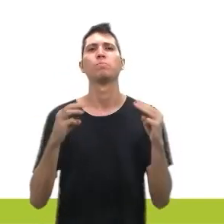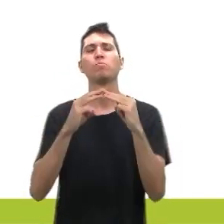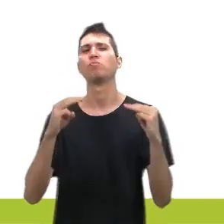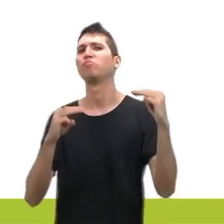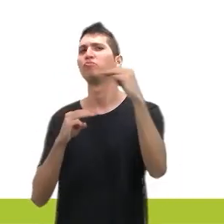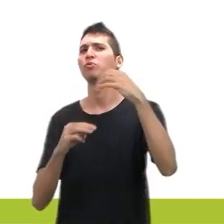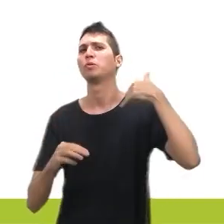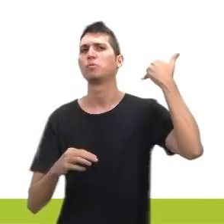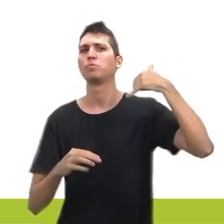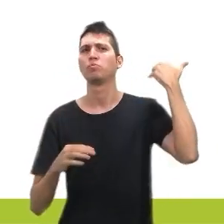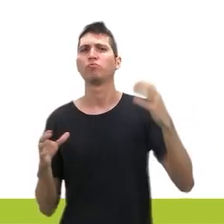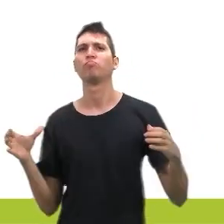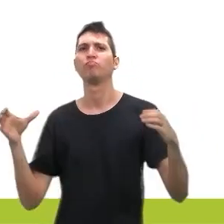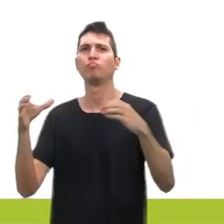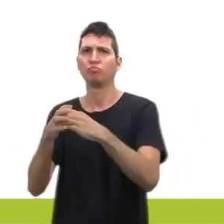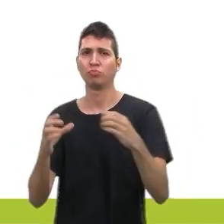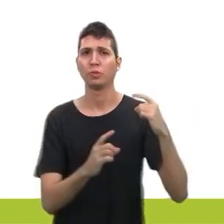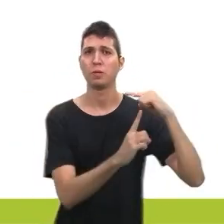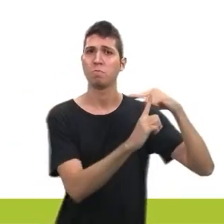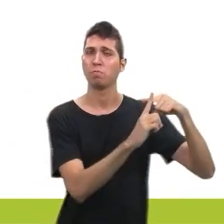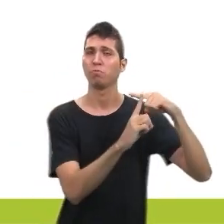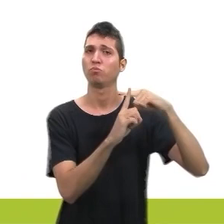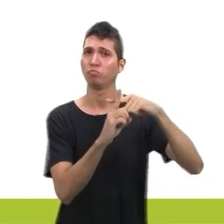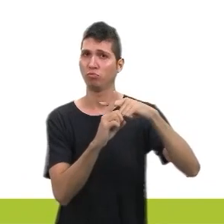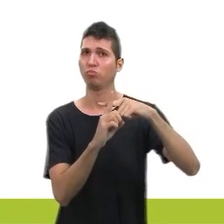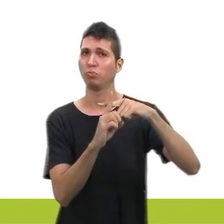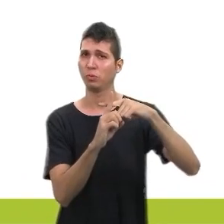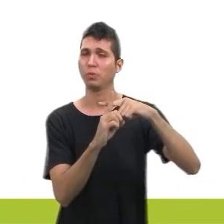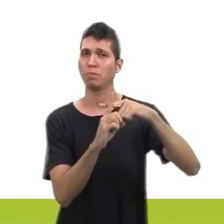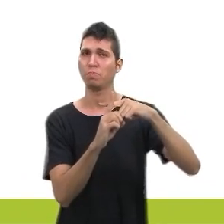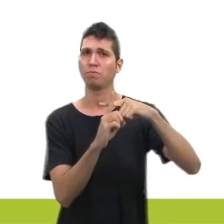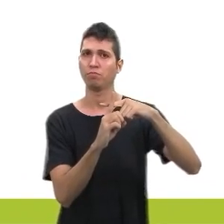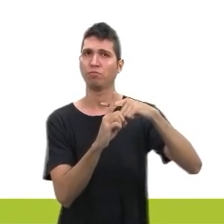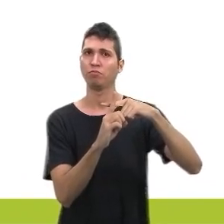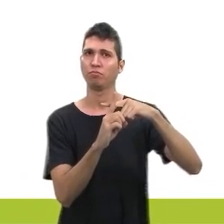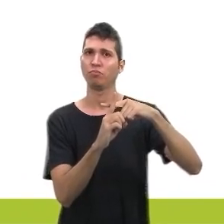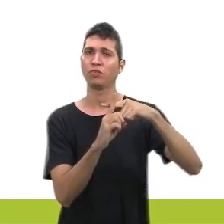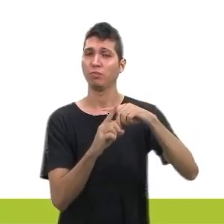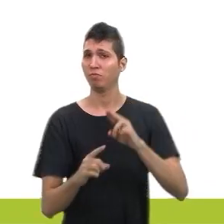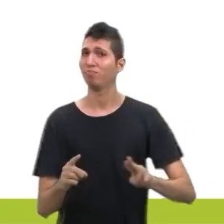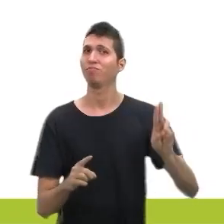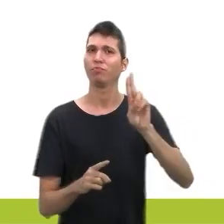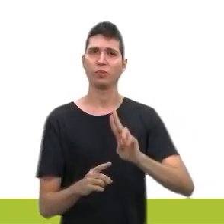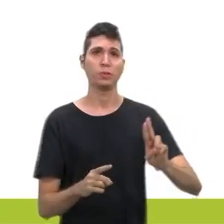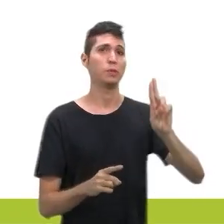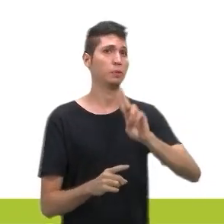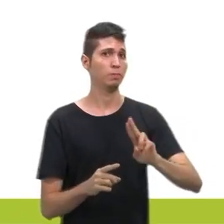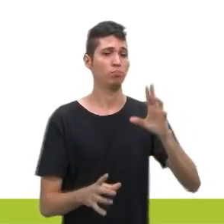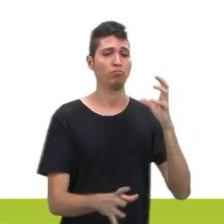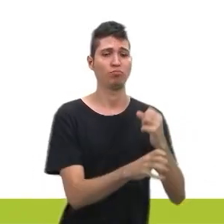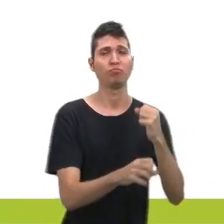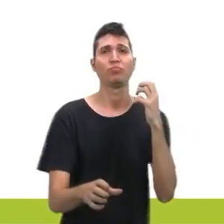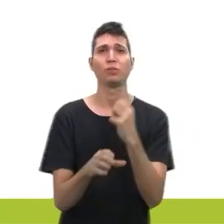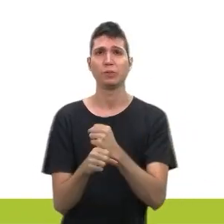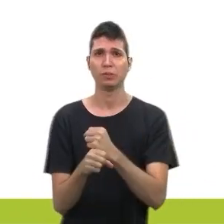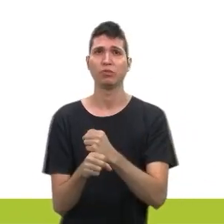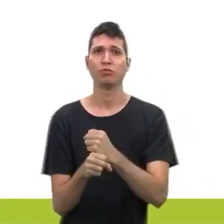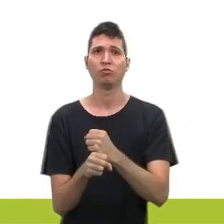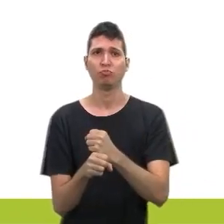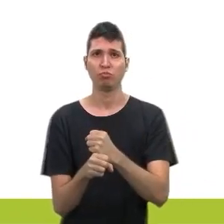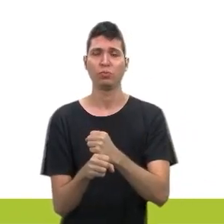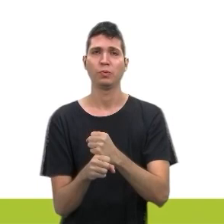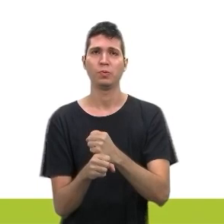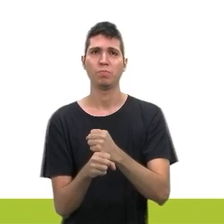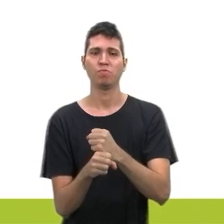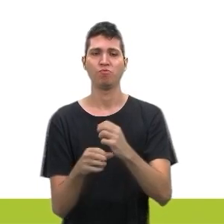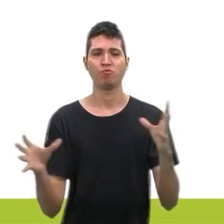idade dessa equipe? Um somatório, que a gente viu na fórmula agora há pouco, né? Você faz um somatório dos valores e já atribui a ideia